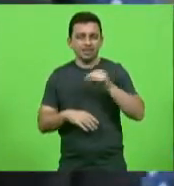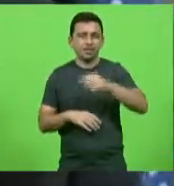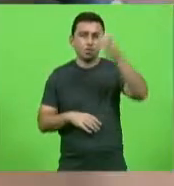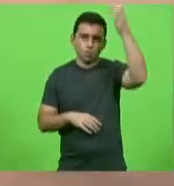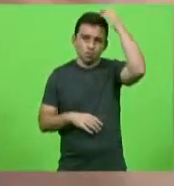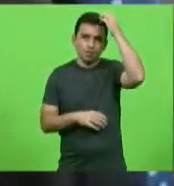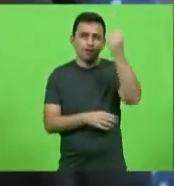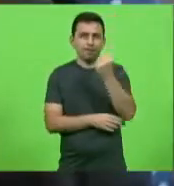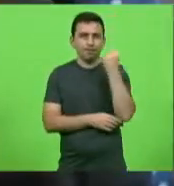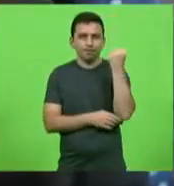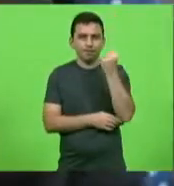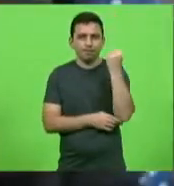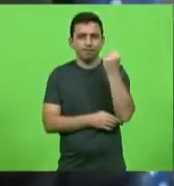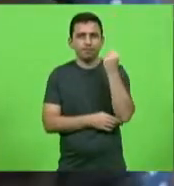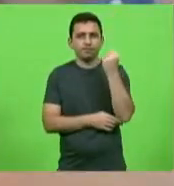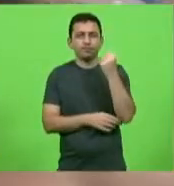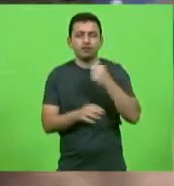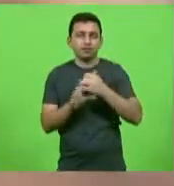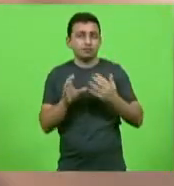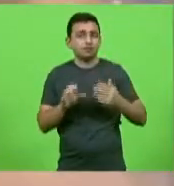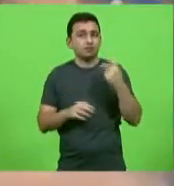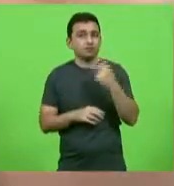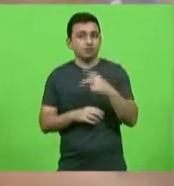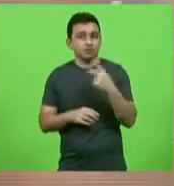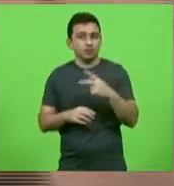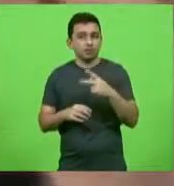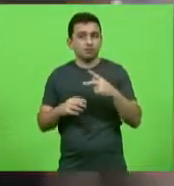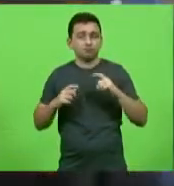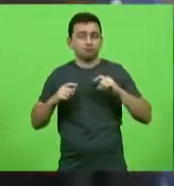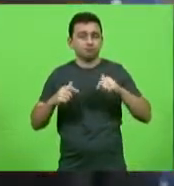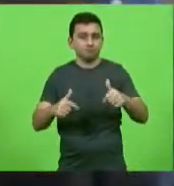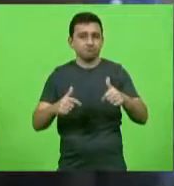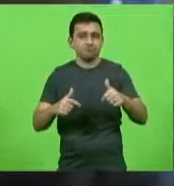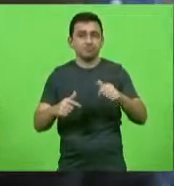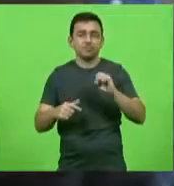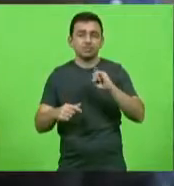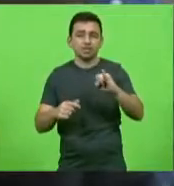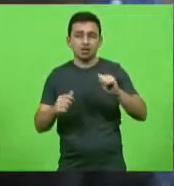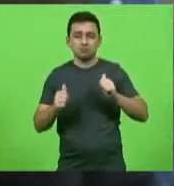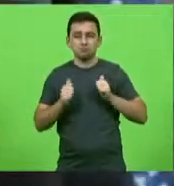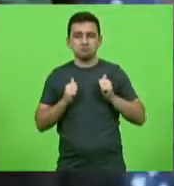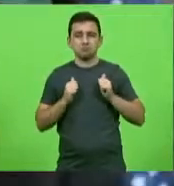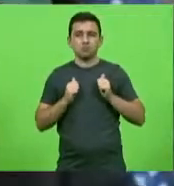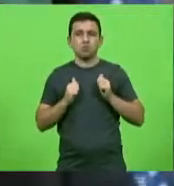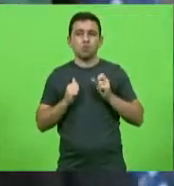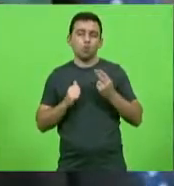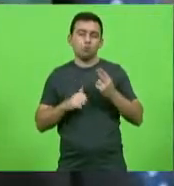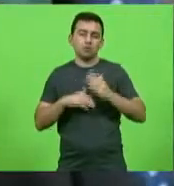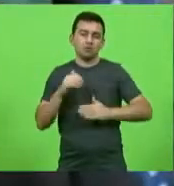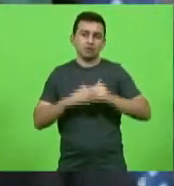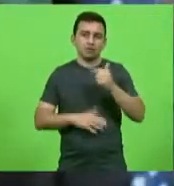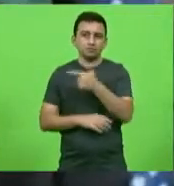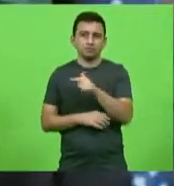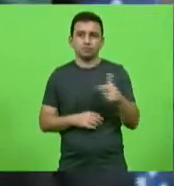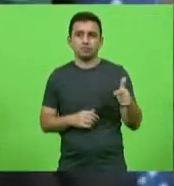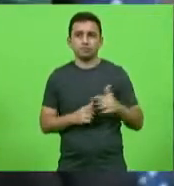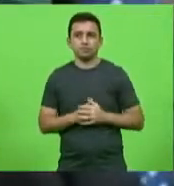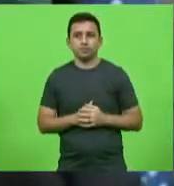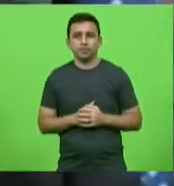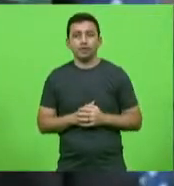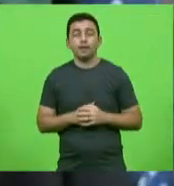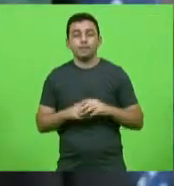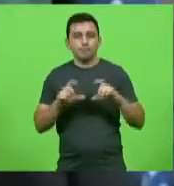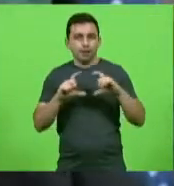grave, caracterizado por ação ou omissão com elevado grau de negligência, imprudência ou imperícia. Diz o